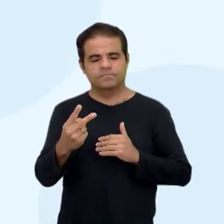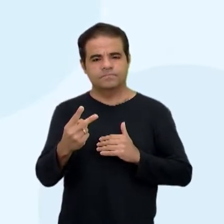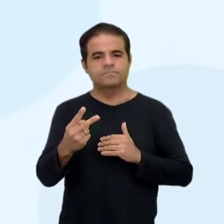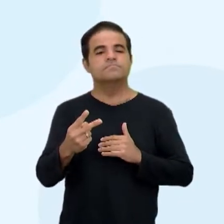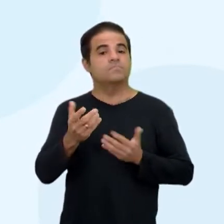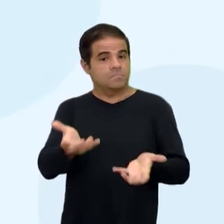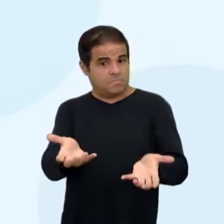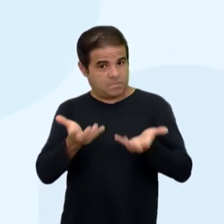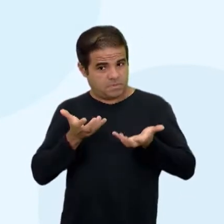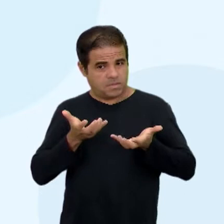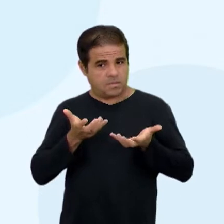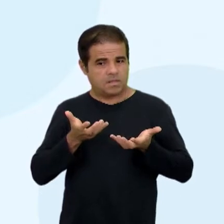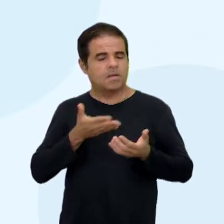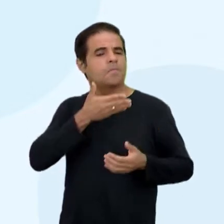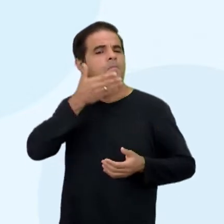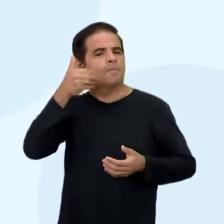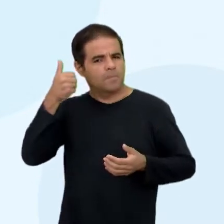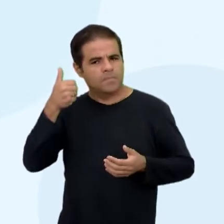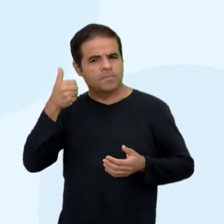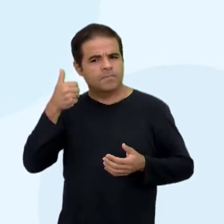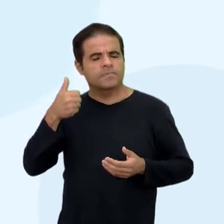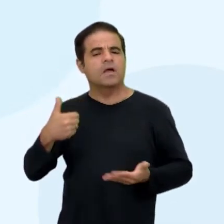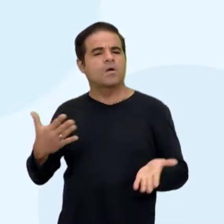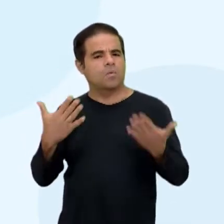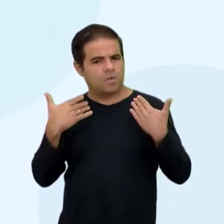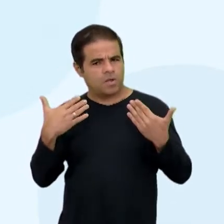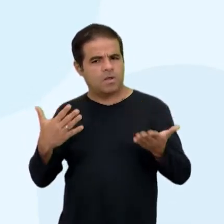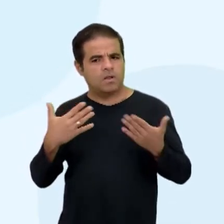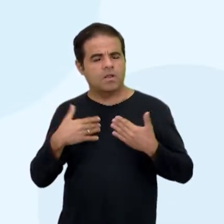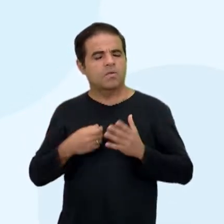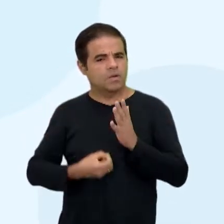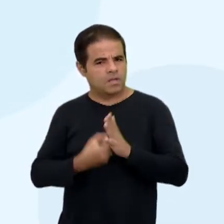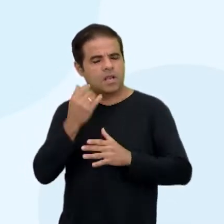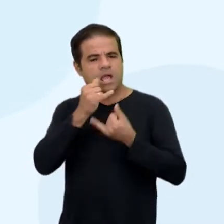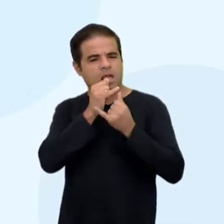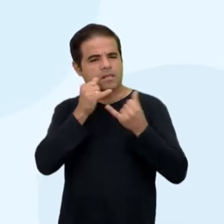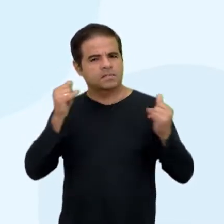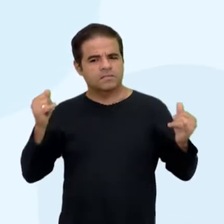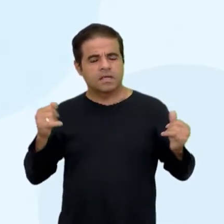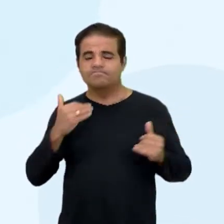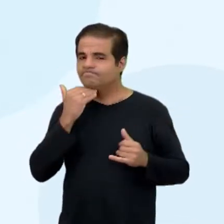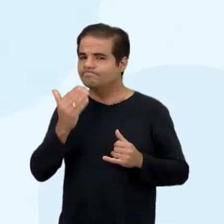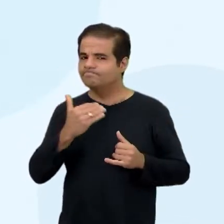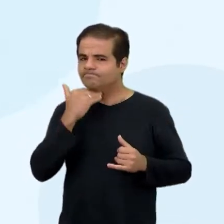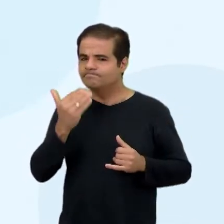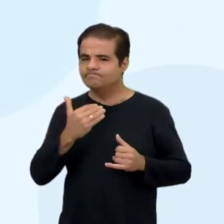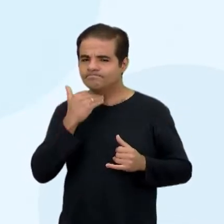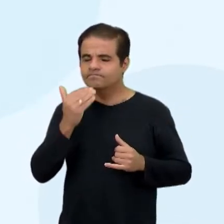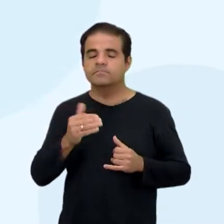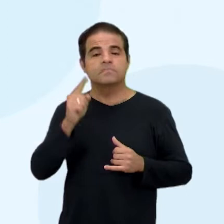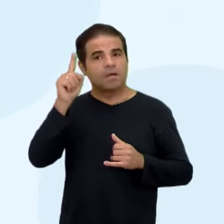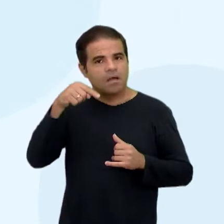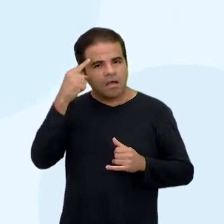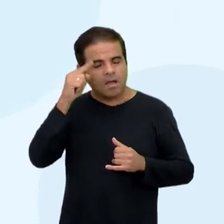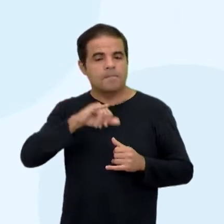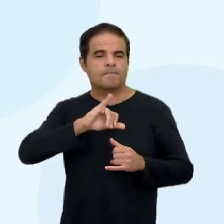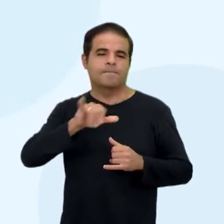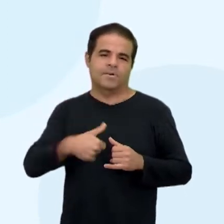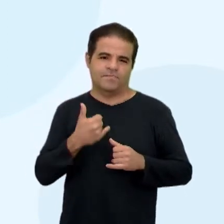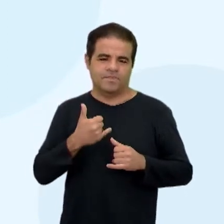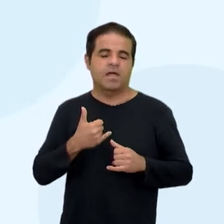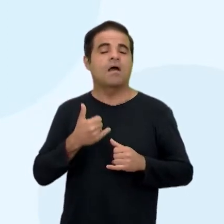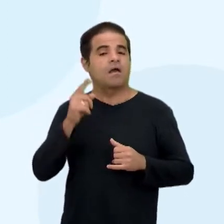gente quer aproveitar, então, o calor do solo para produzir eletricidade. A gente viu que não dá para fazer isso, então a gente quer aproveitar para